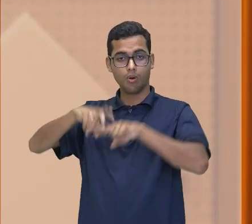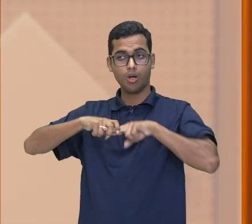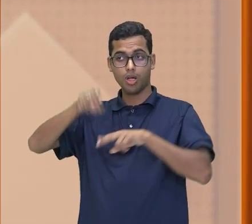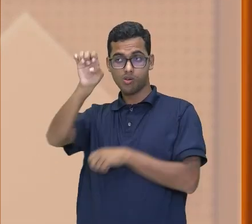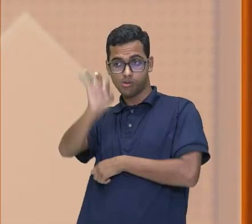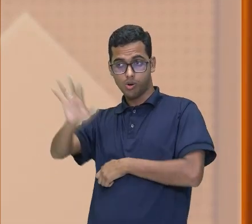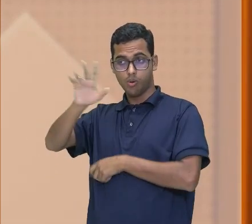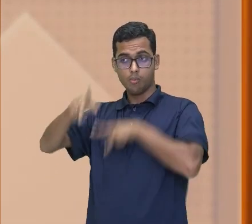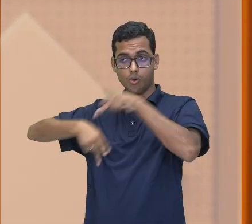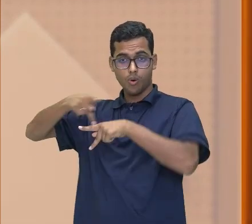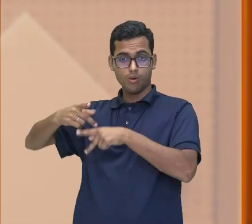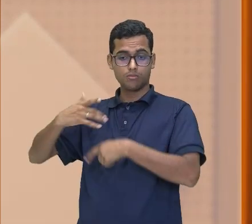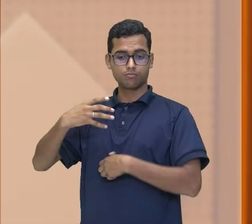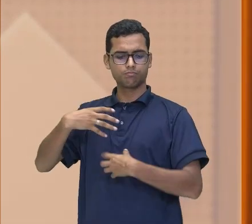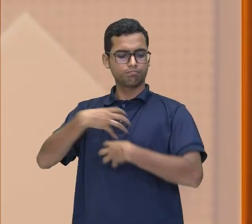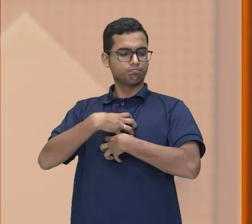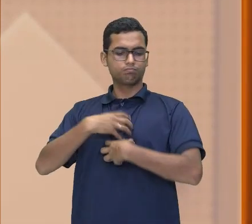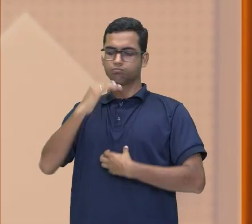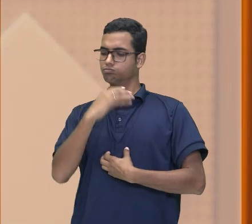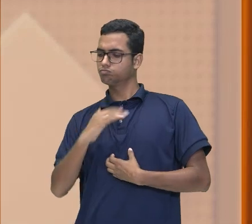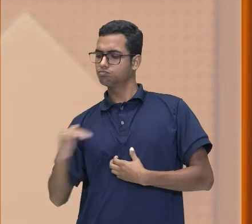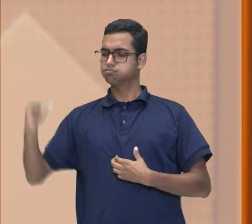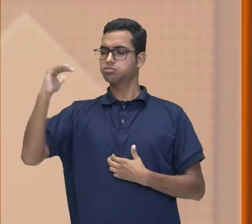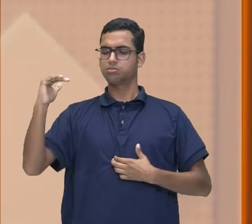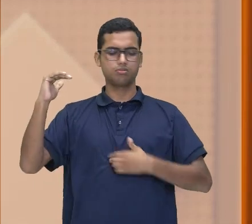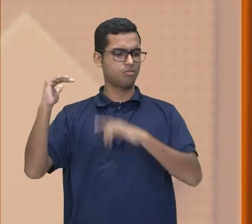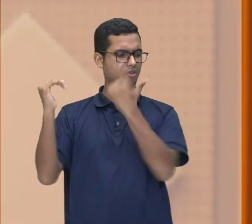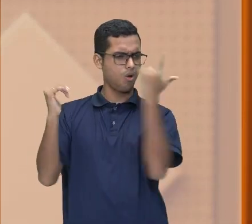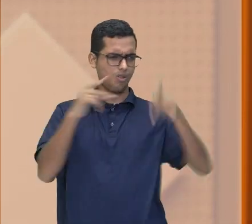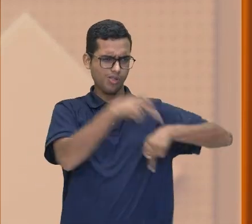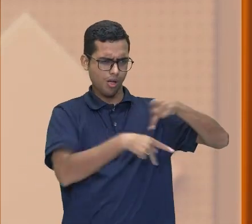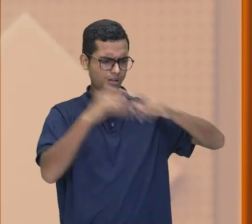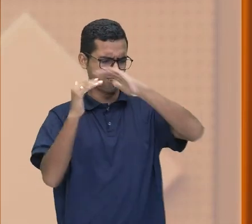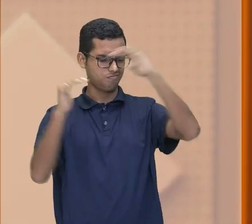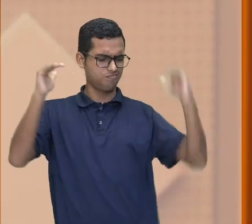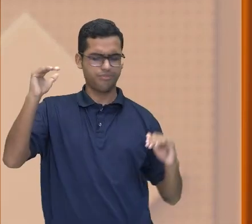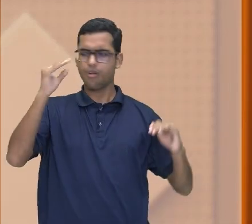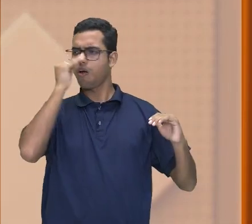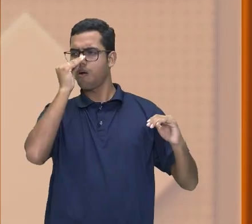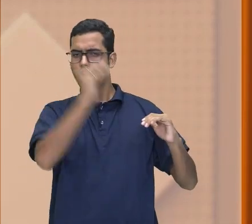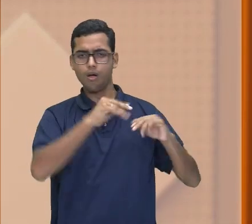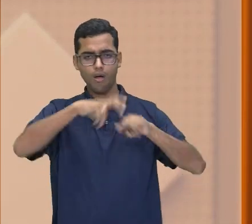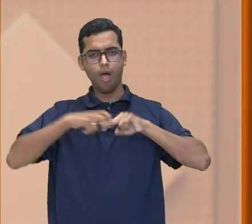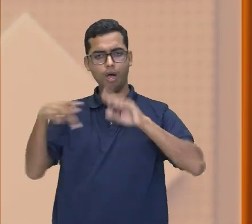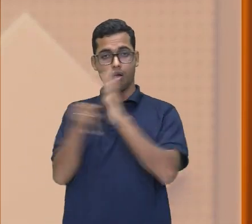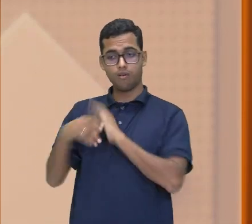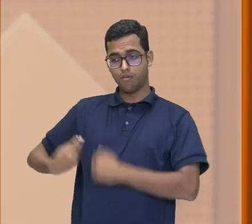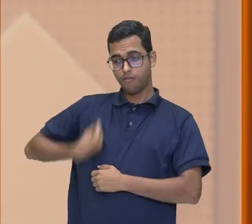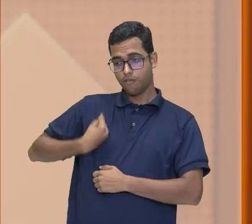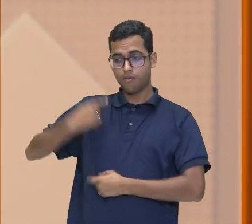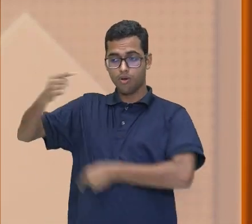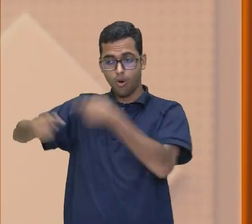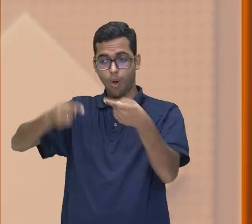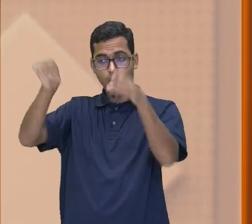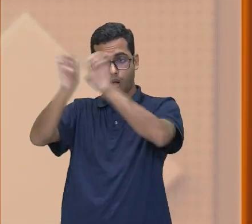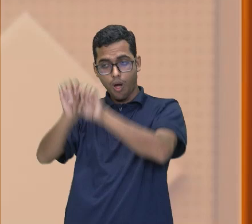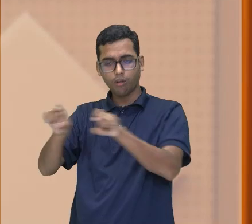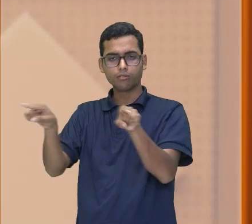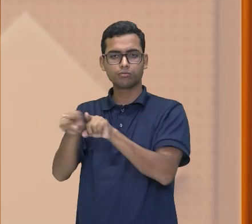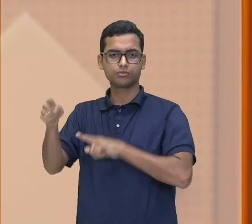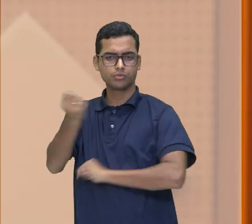outras civilizações devido ao modo de vida, devido ao modo de estrutura política, econômica e social. Então,